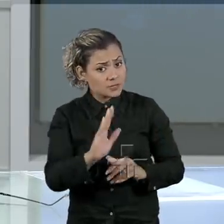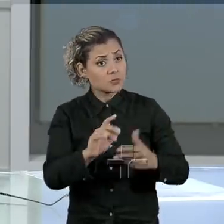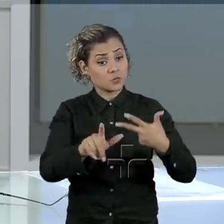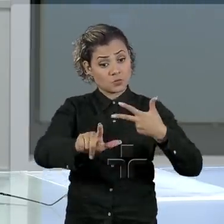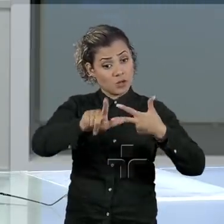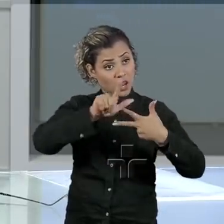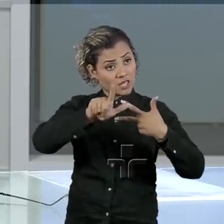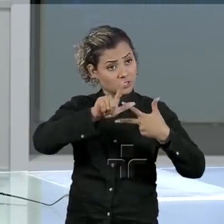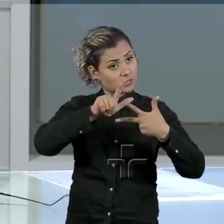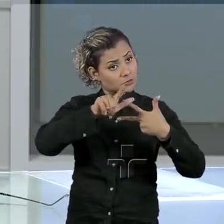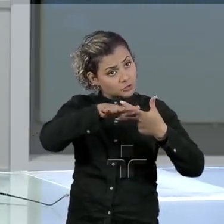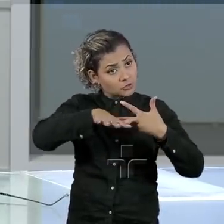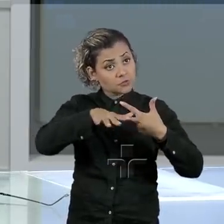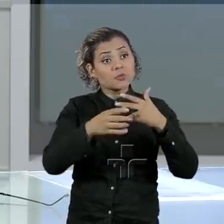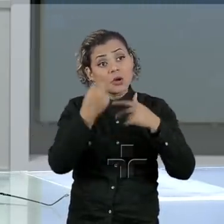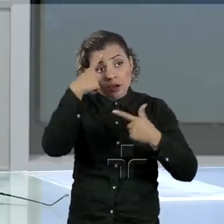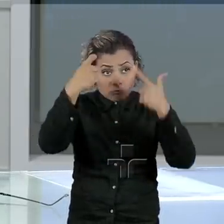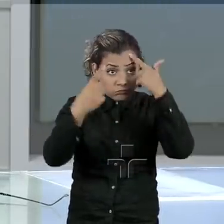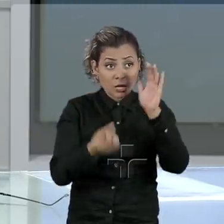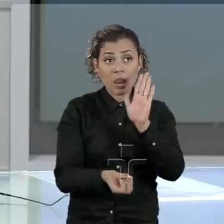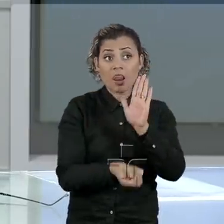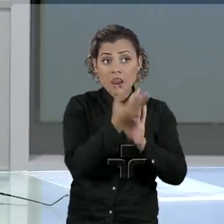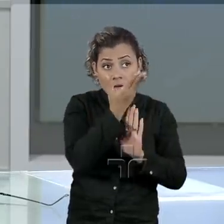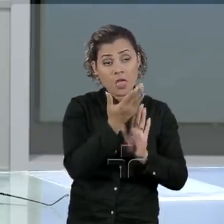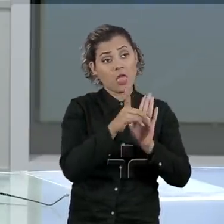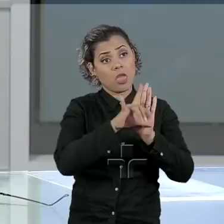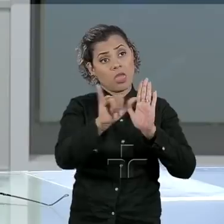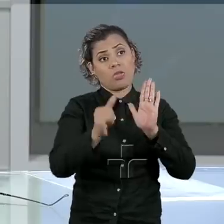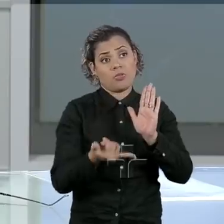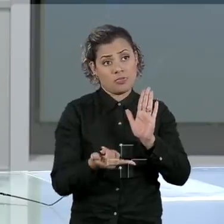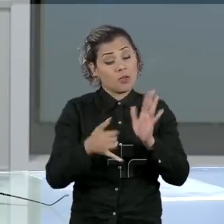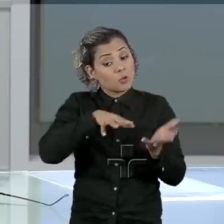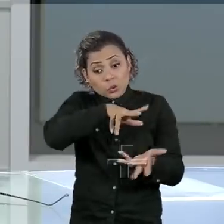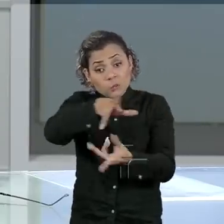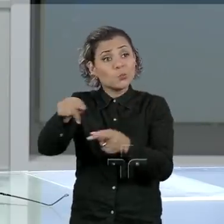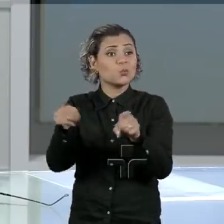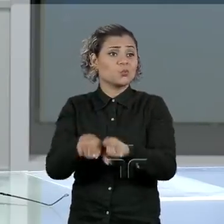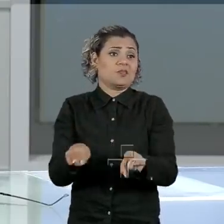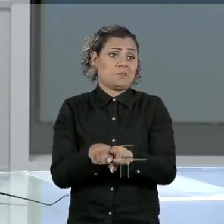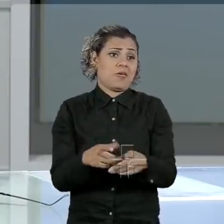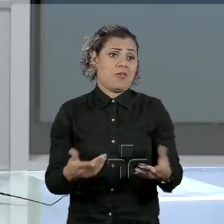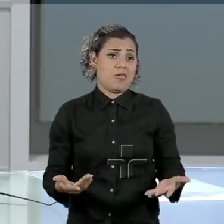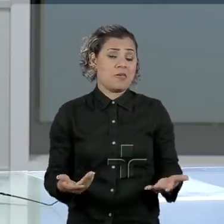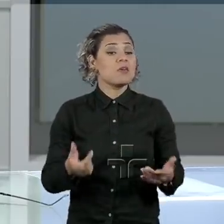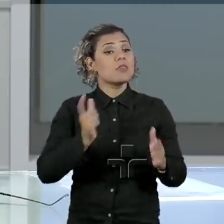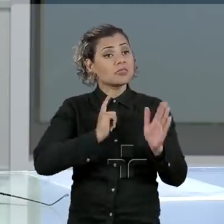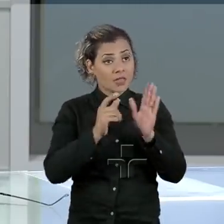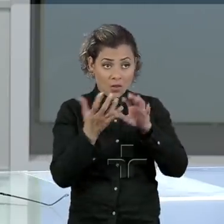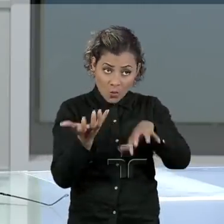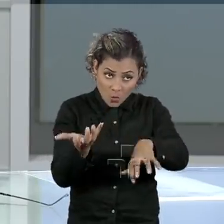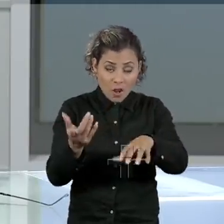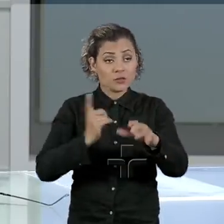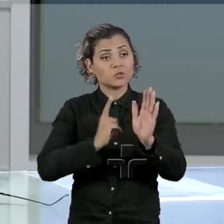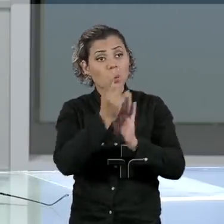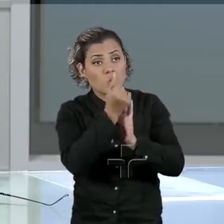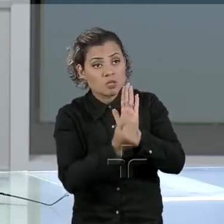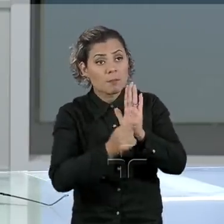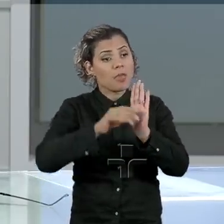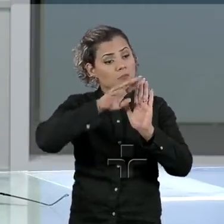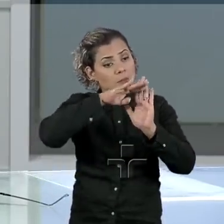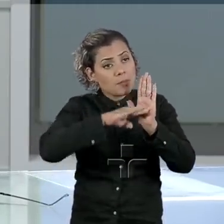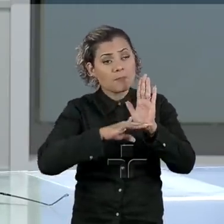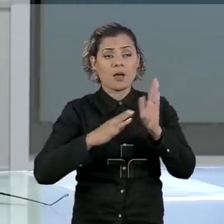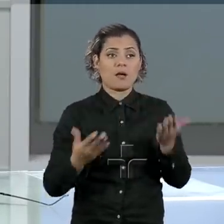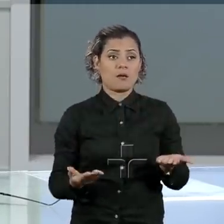Legislativo é o que faz as leis no mundo inteiro. É do parlamento que brota as iniciativas orçamentárias no mundo inteiro. E